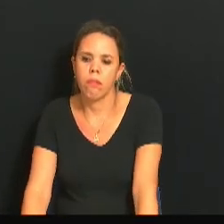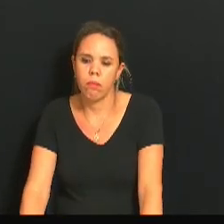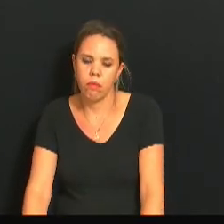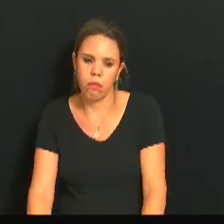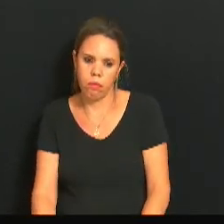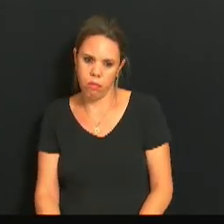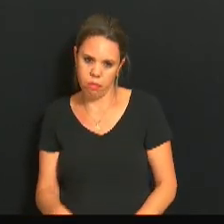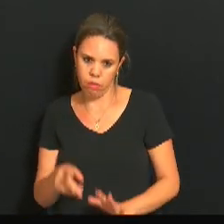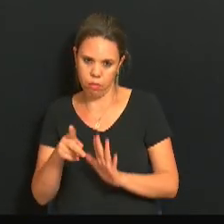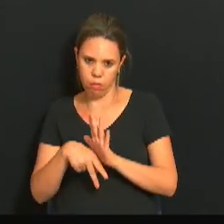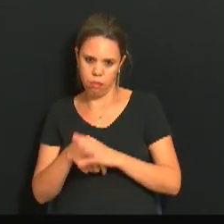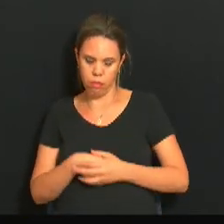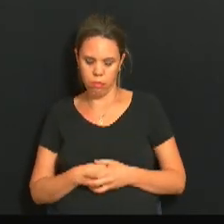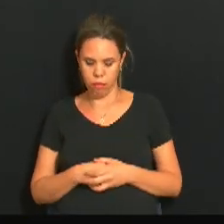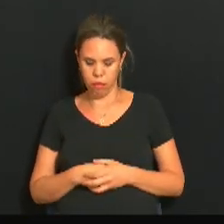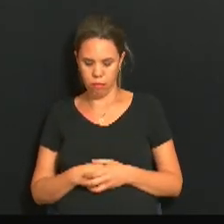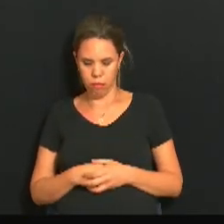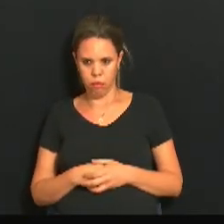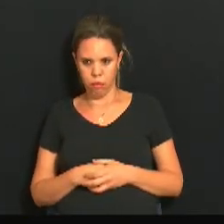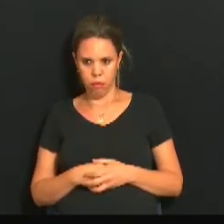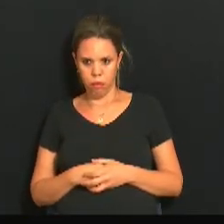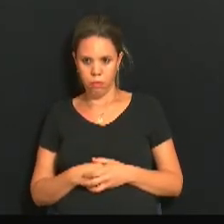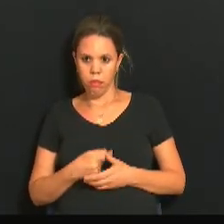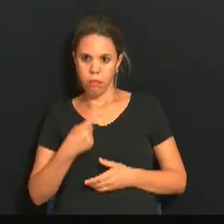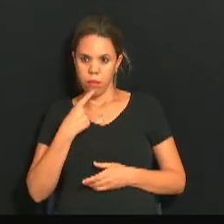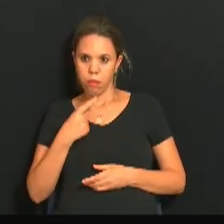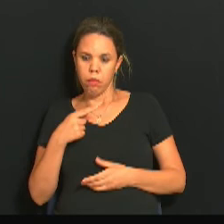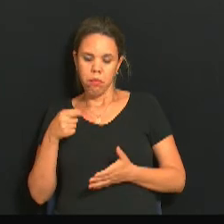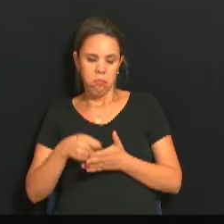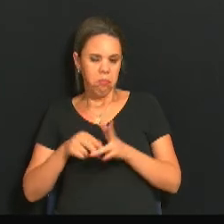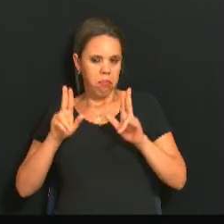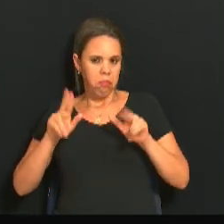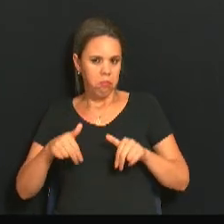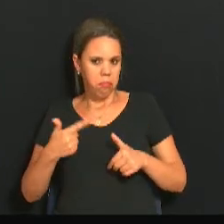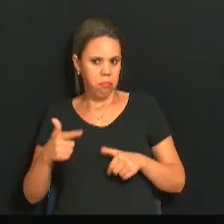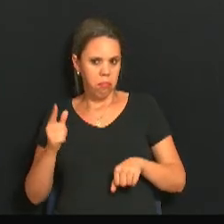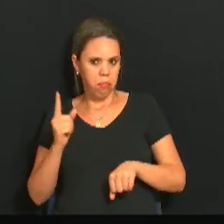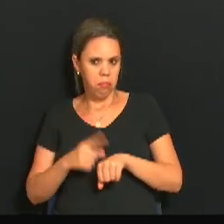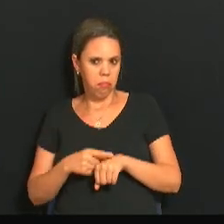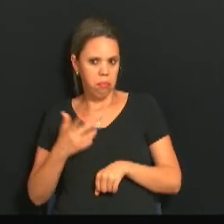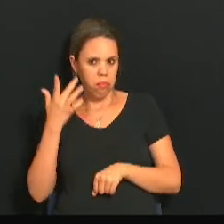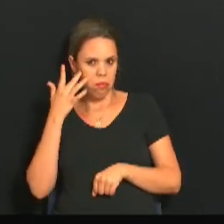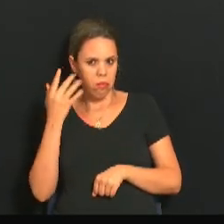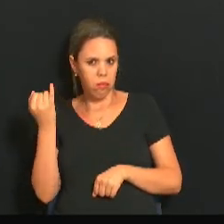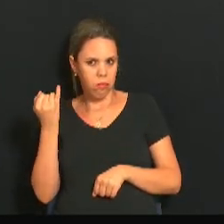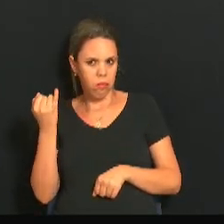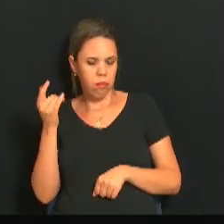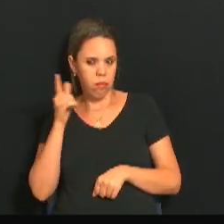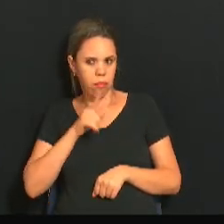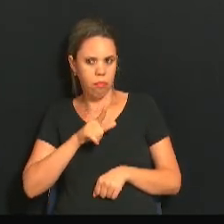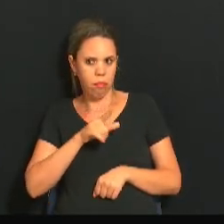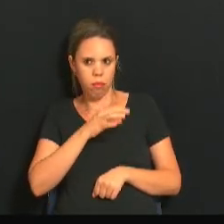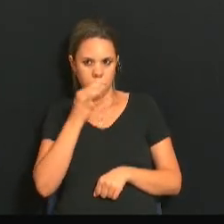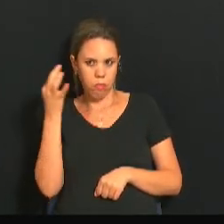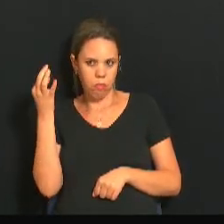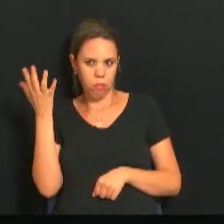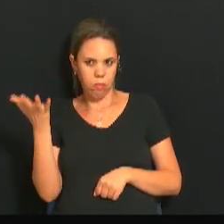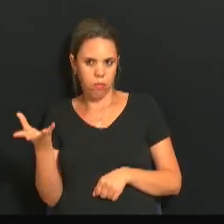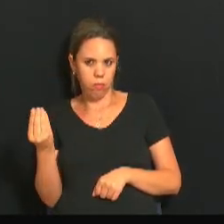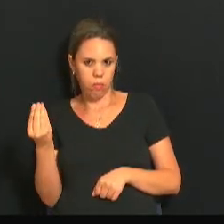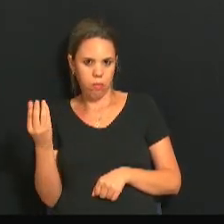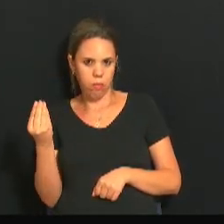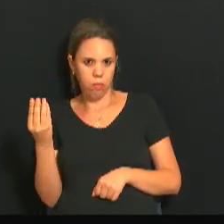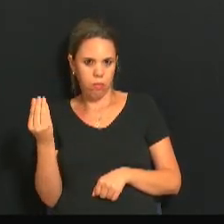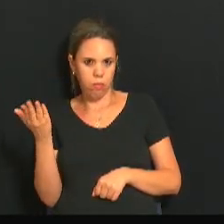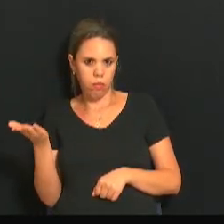projeto é uma coisa de Campinas nunca dele então eu acho que em Campinas ganhar nayhara e muito